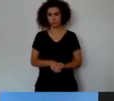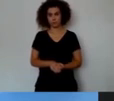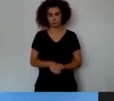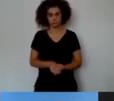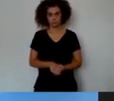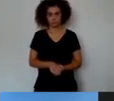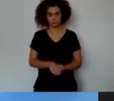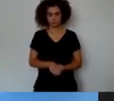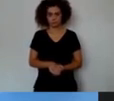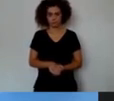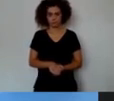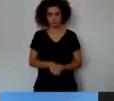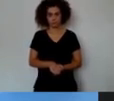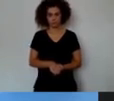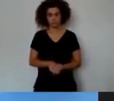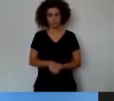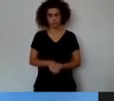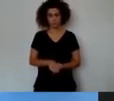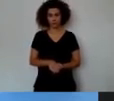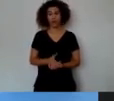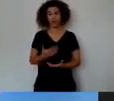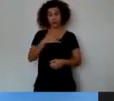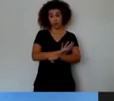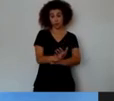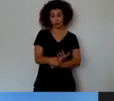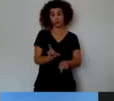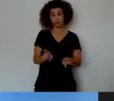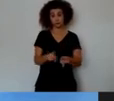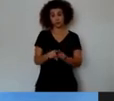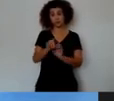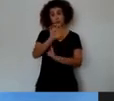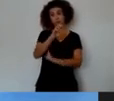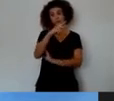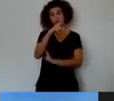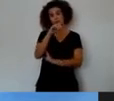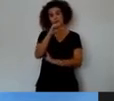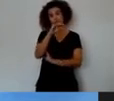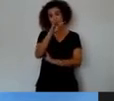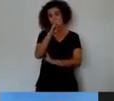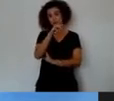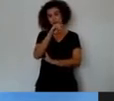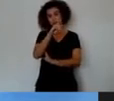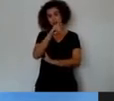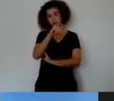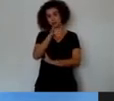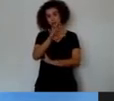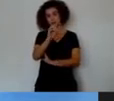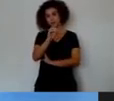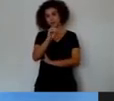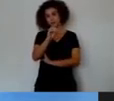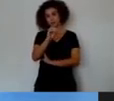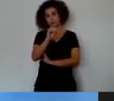racismo epistemológico. Um dos outros braços do racismo é o racismo epistemológico, essa consideração apenas dos seus iguais, inclusive na